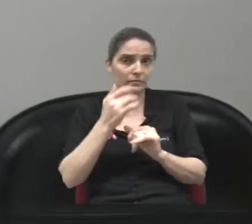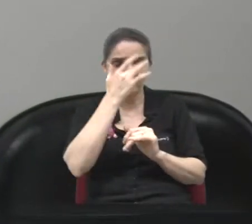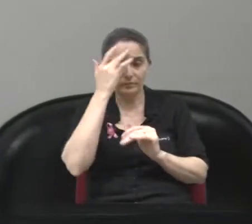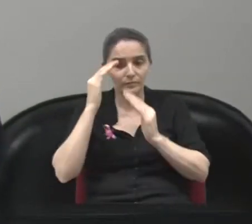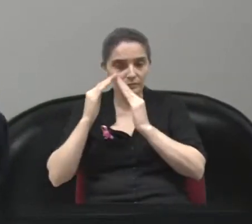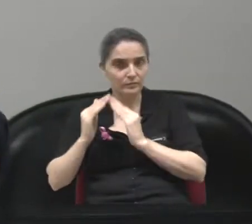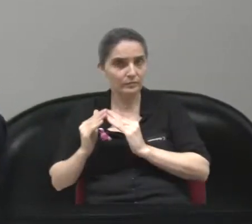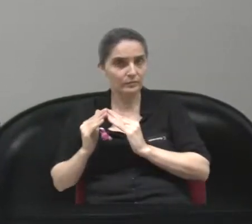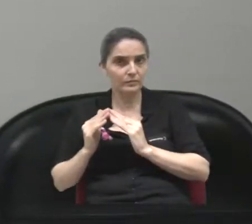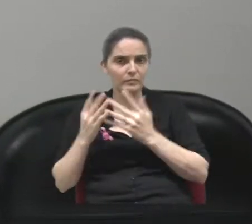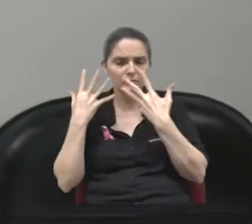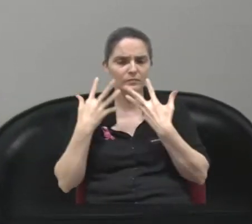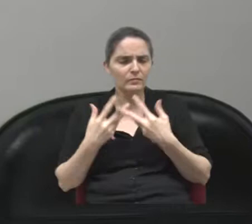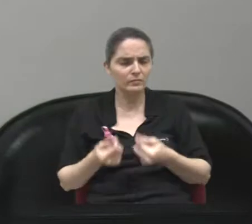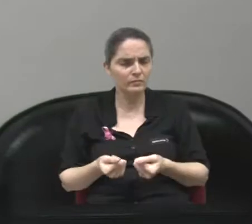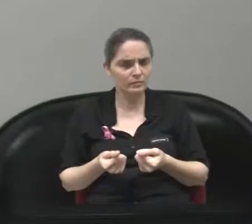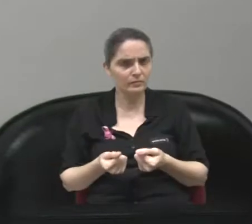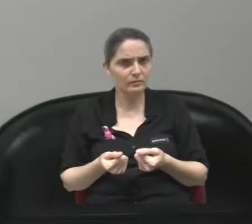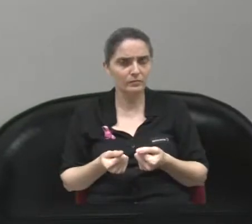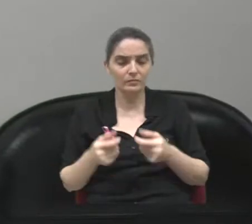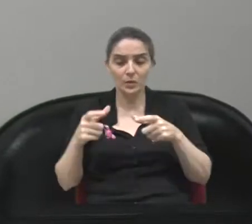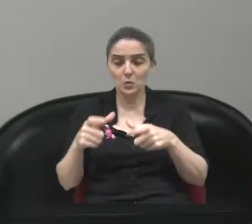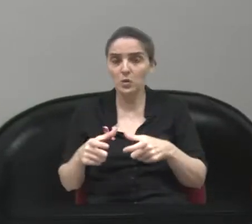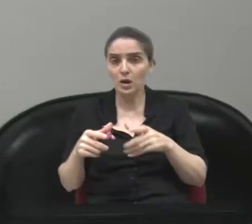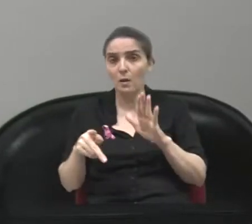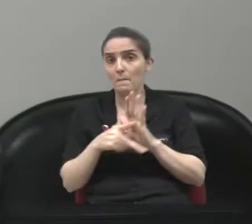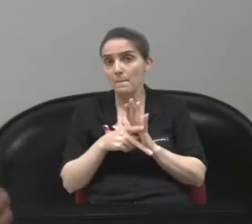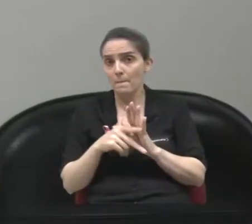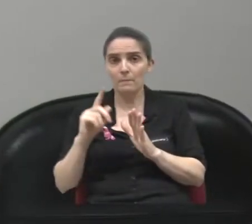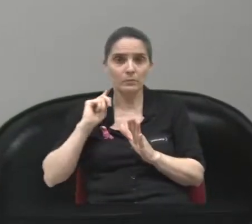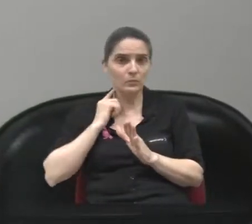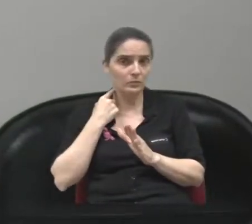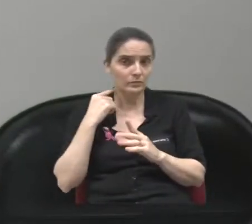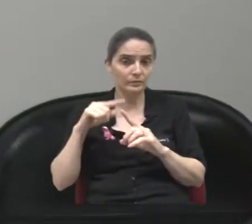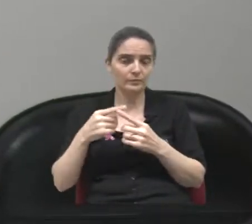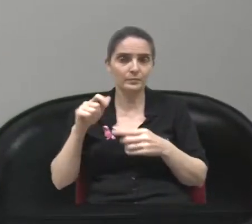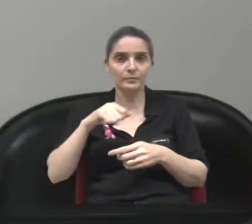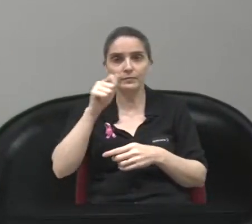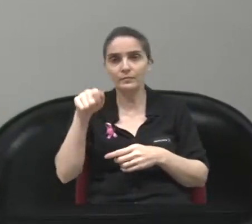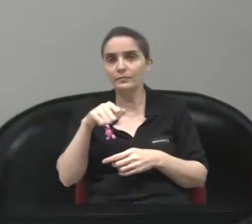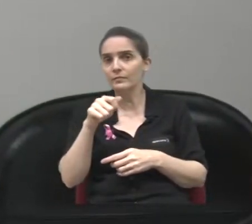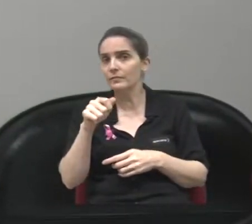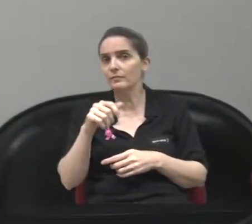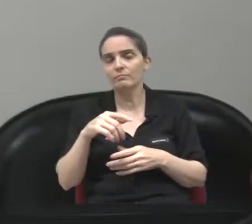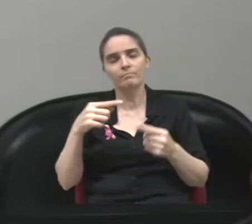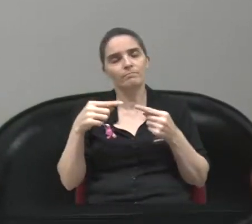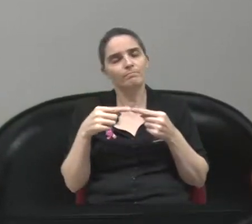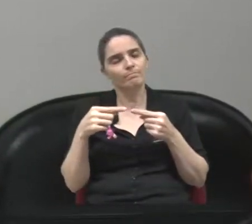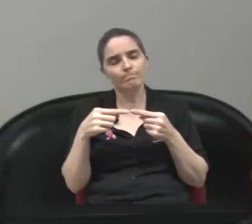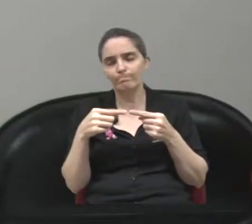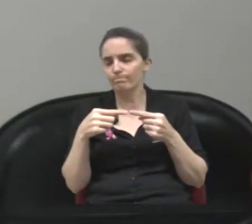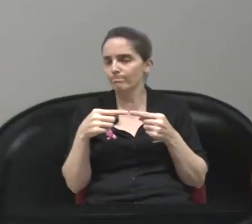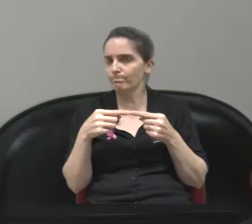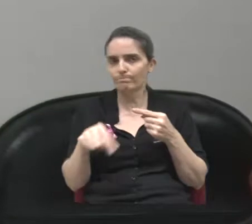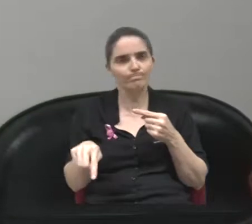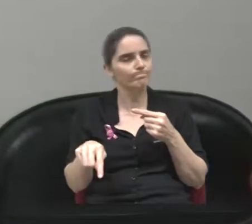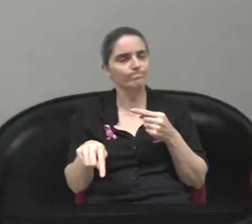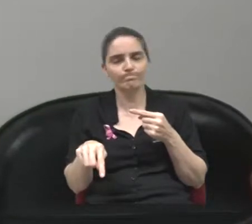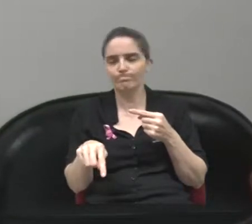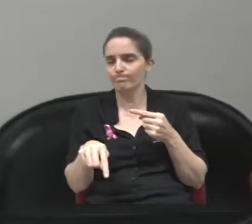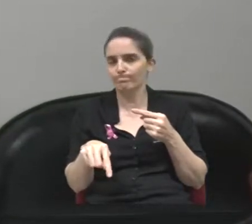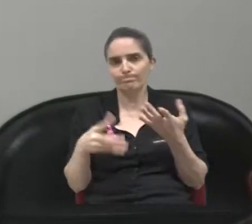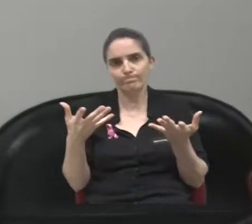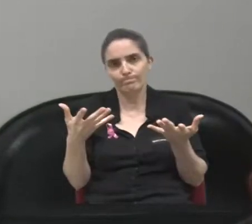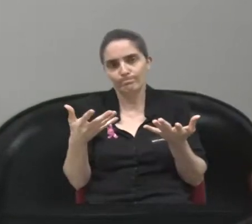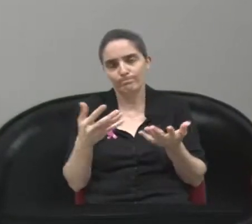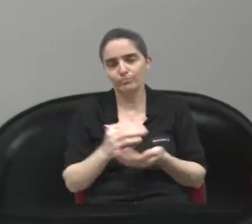ali, um recolhimento de ponto, mas a associação de moradores não entrou num acordo com os moradores. Então, você que tem muita